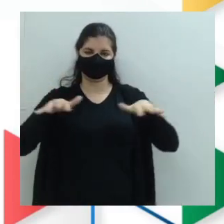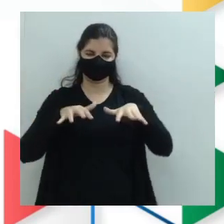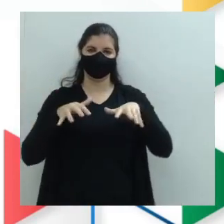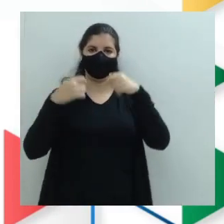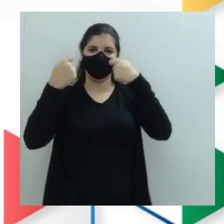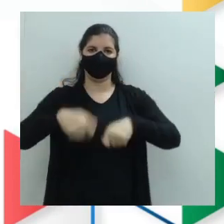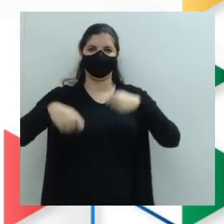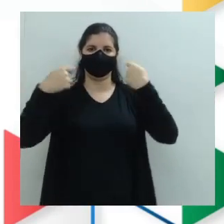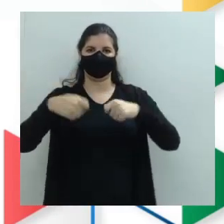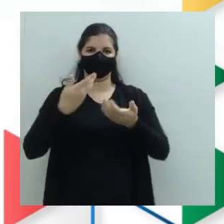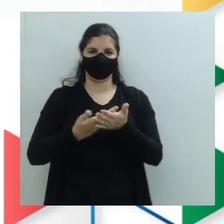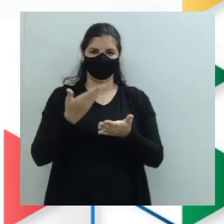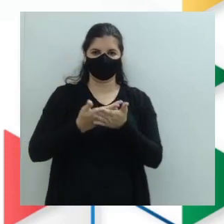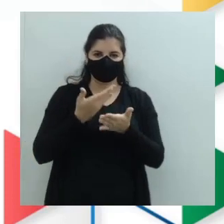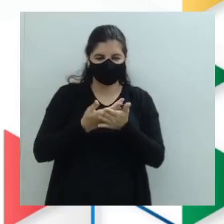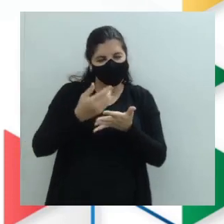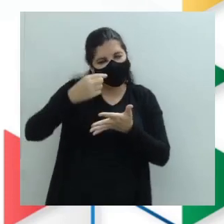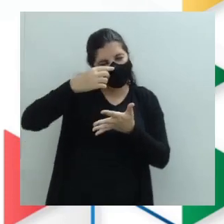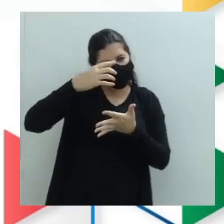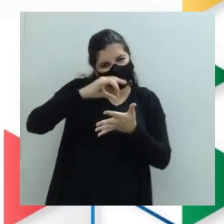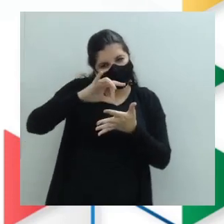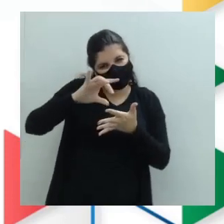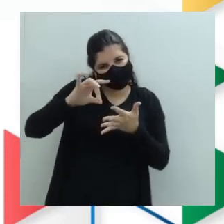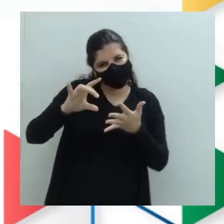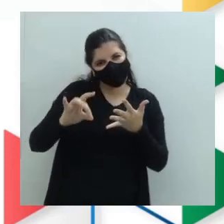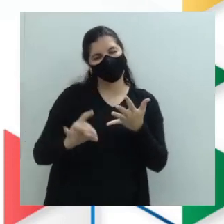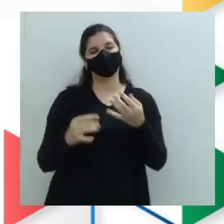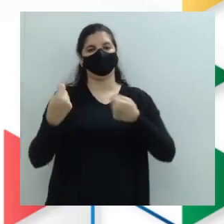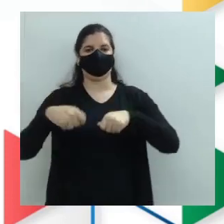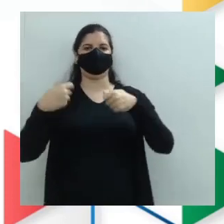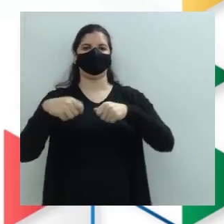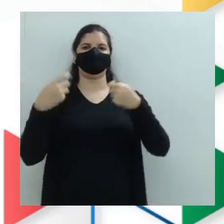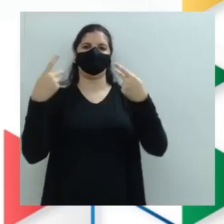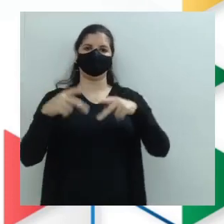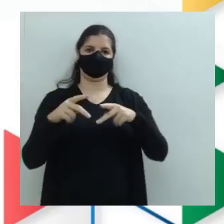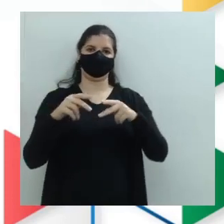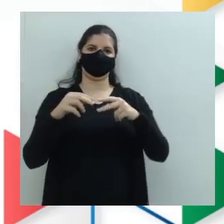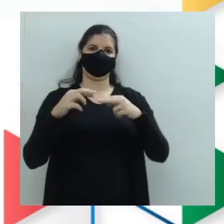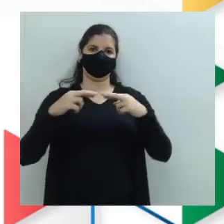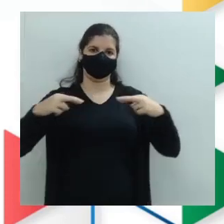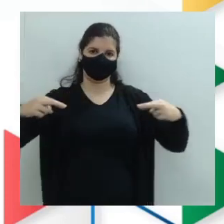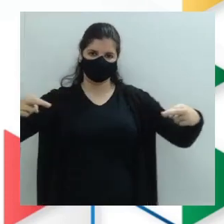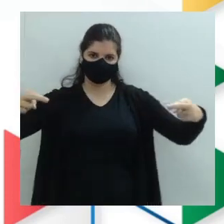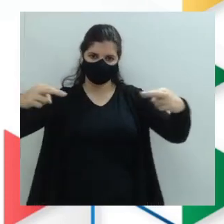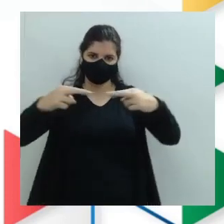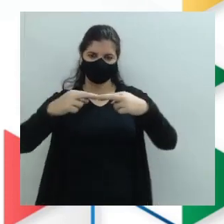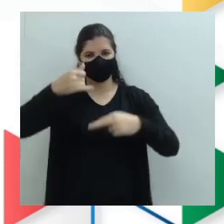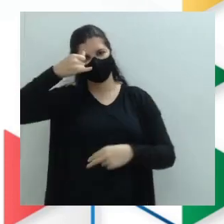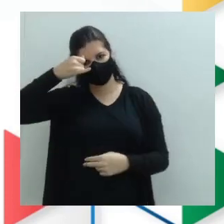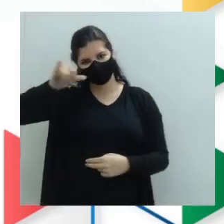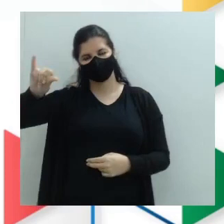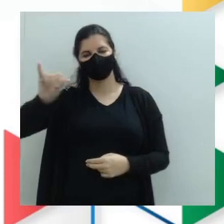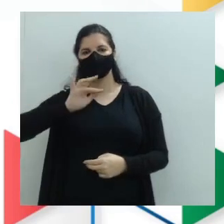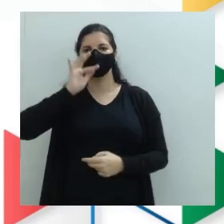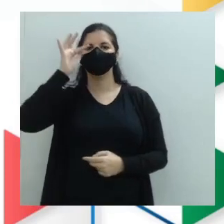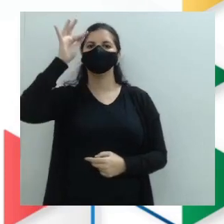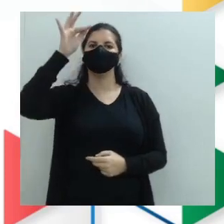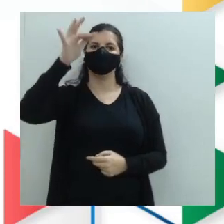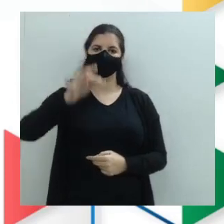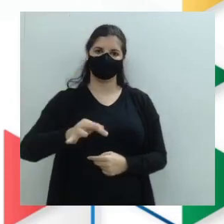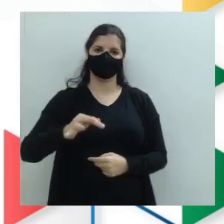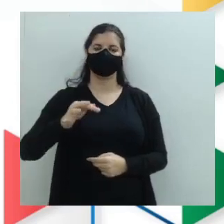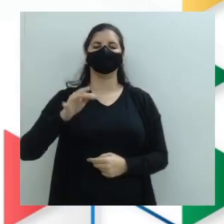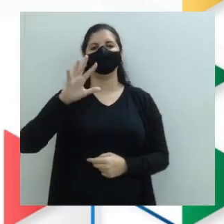requer ali um estudo minucioso das necessidades do circuito para evitar que no futuro